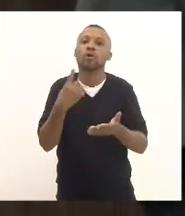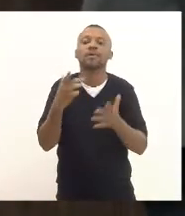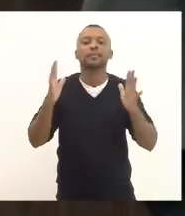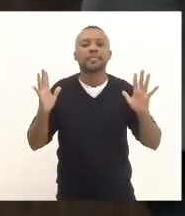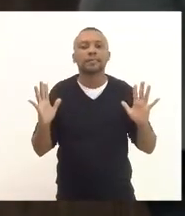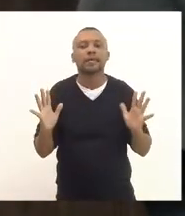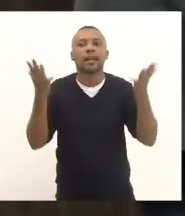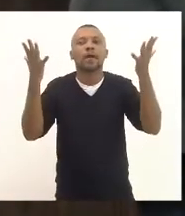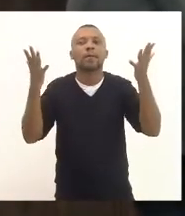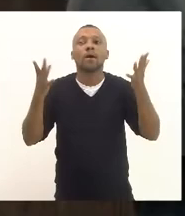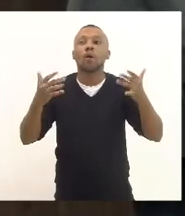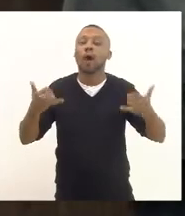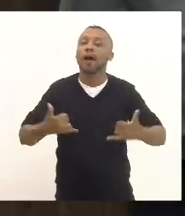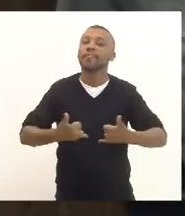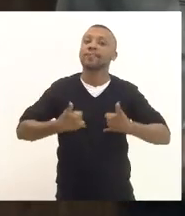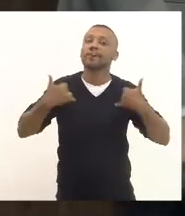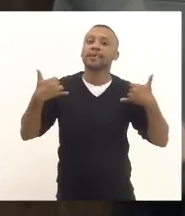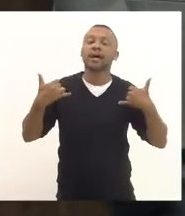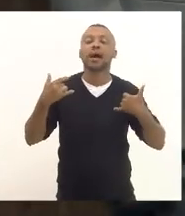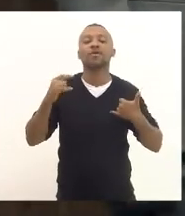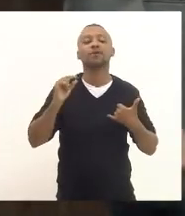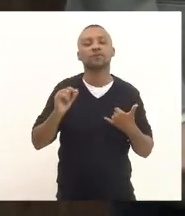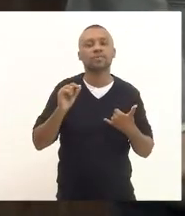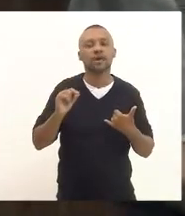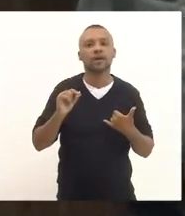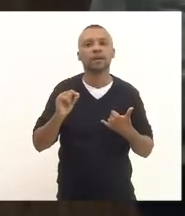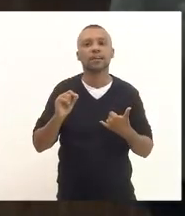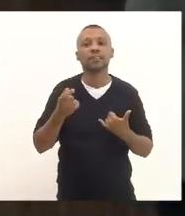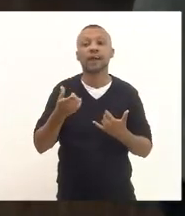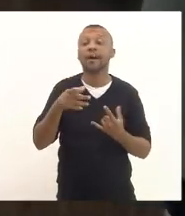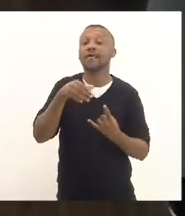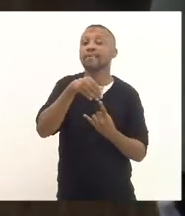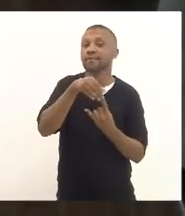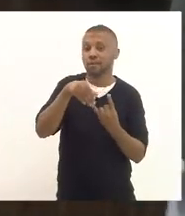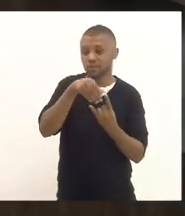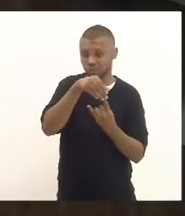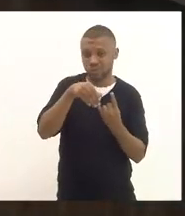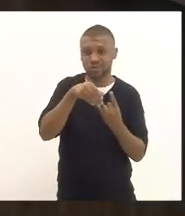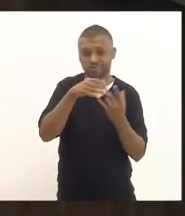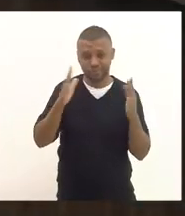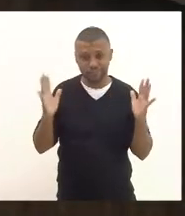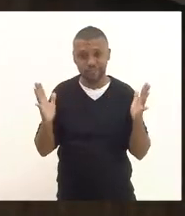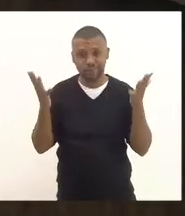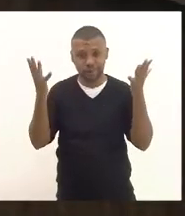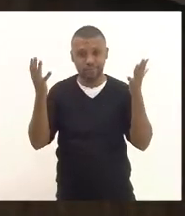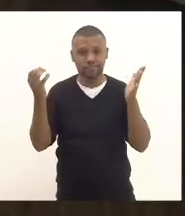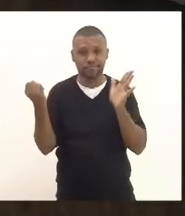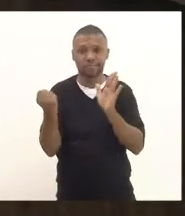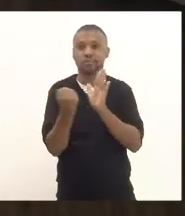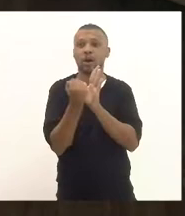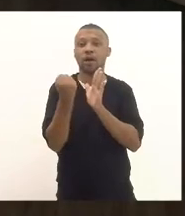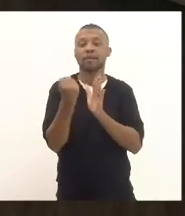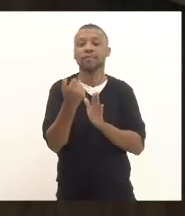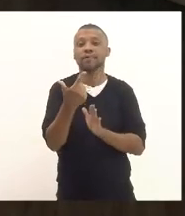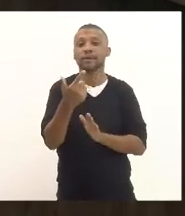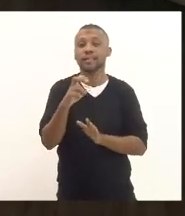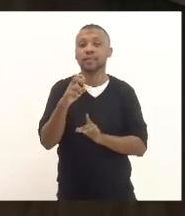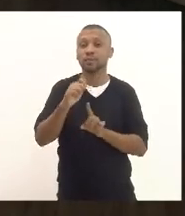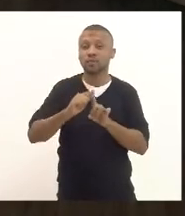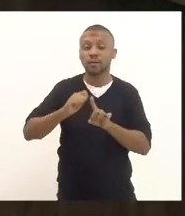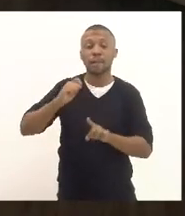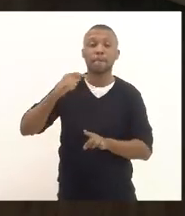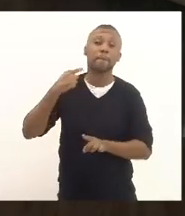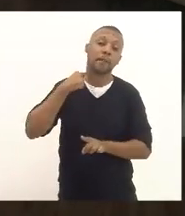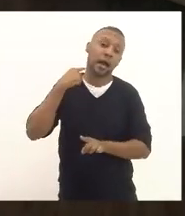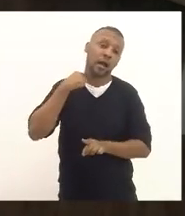se celebra o aniversário da Fiocruz que surge em 25 de Mayo de mil